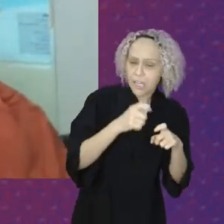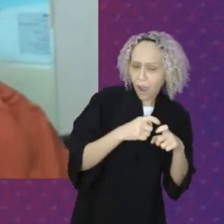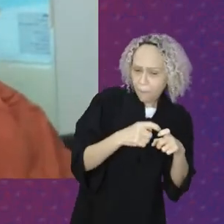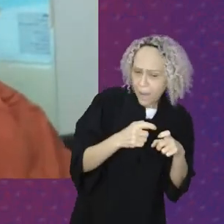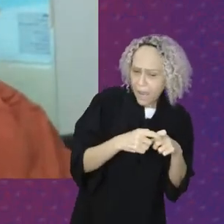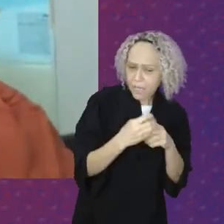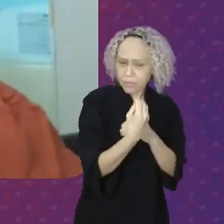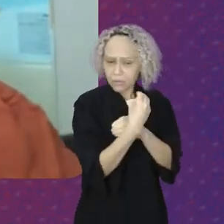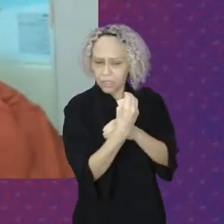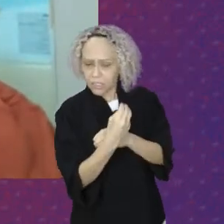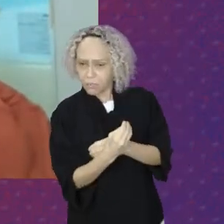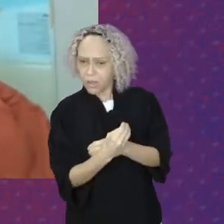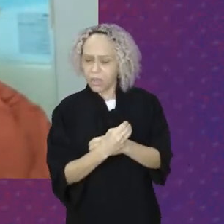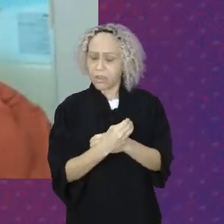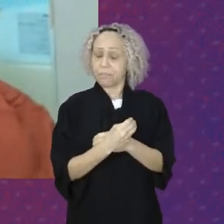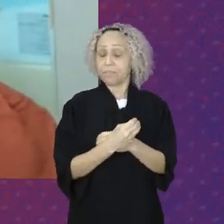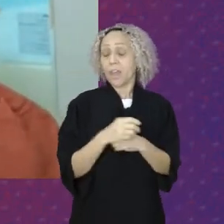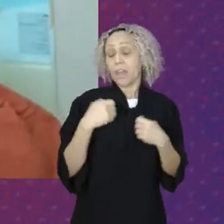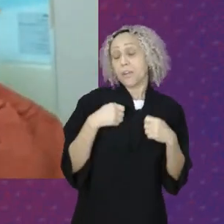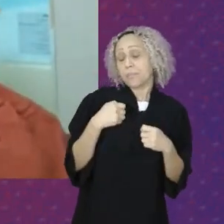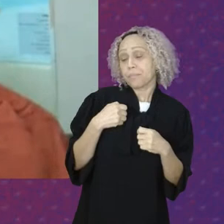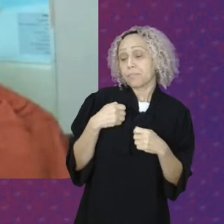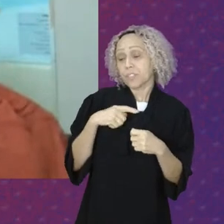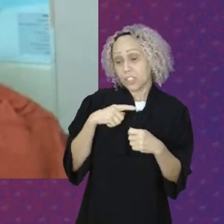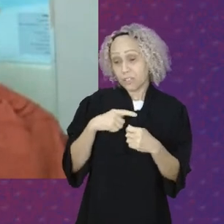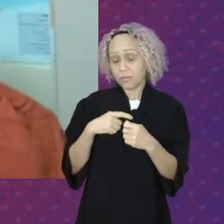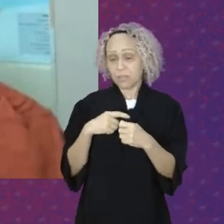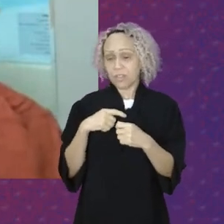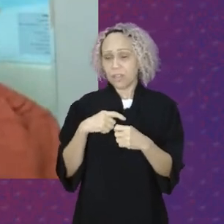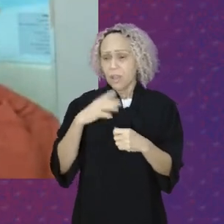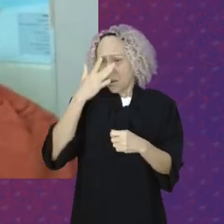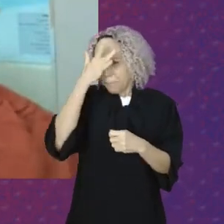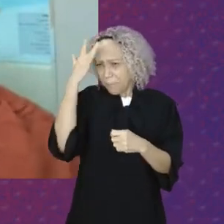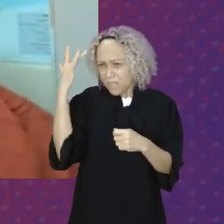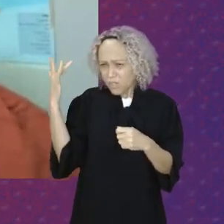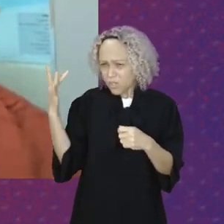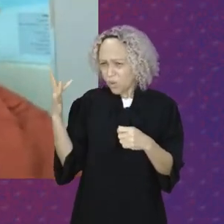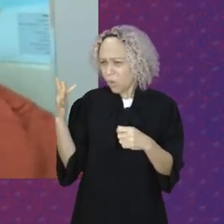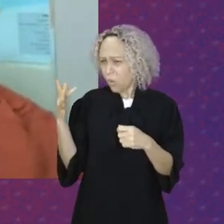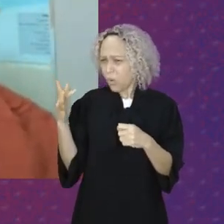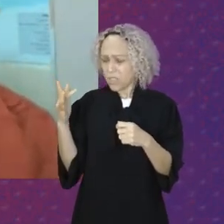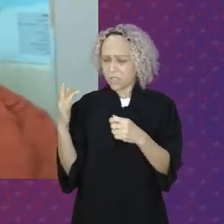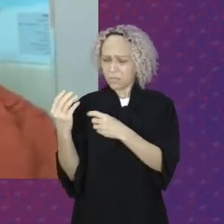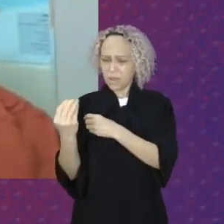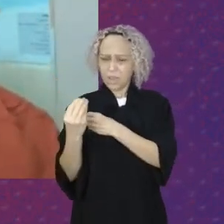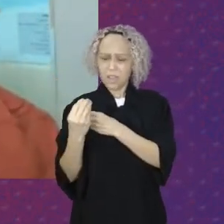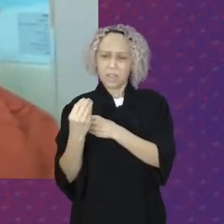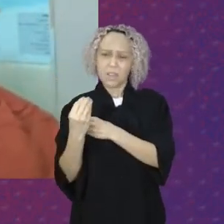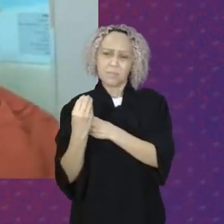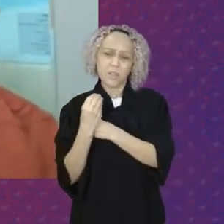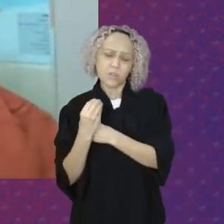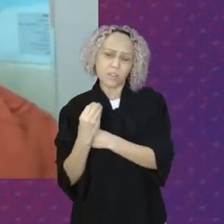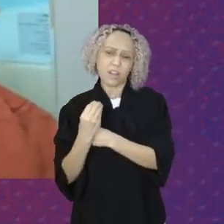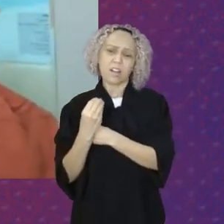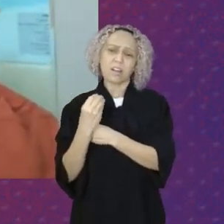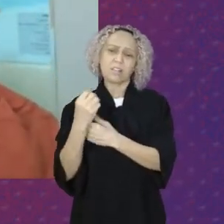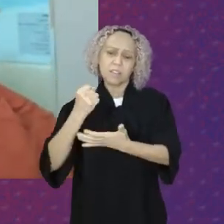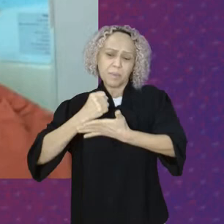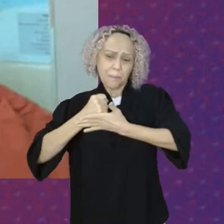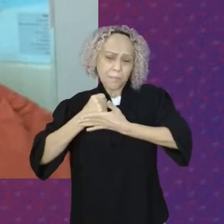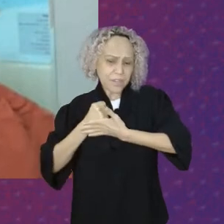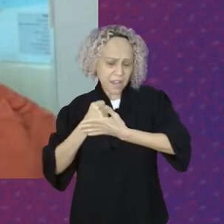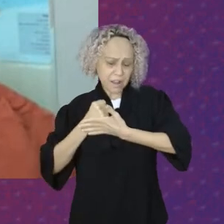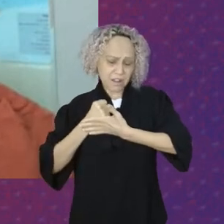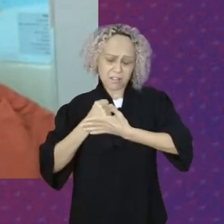o pré-natal, elas também tenham o pós-parto, com acompanhamento psicológico, o fisioterapeuta,